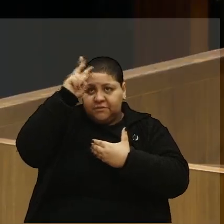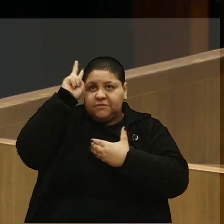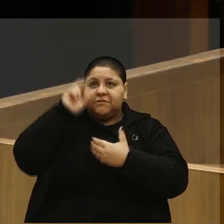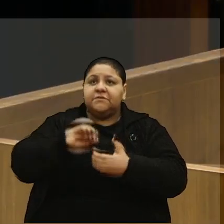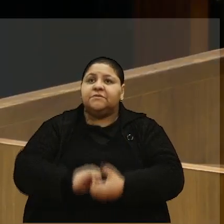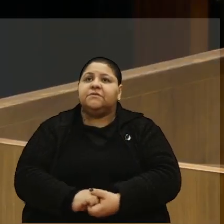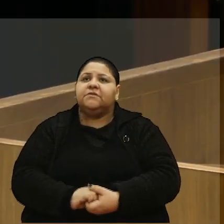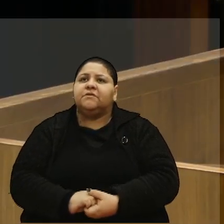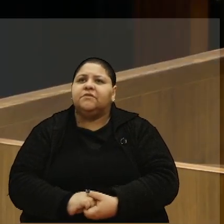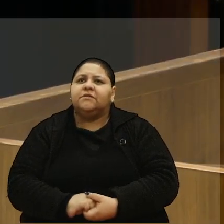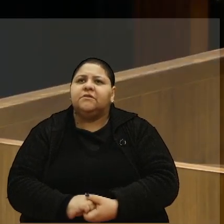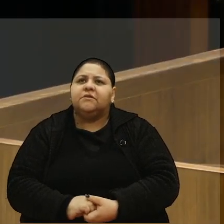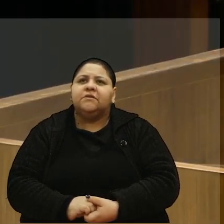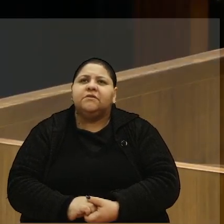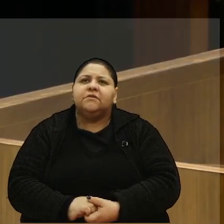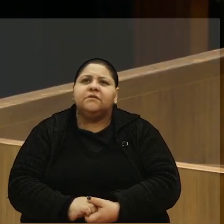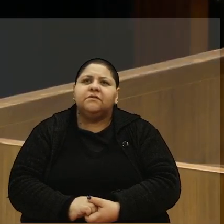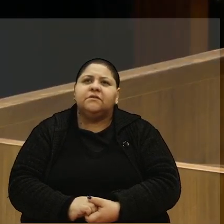Roça.